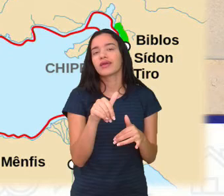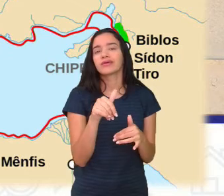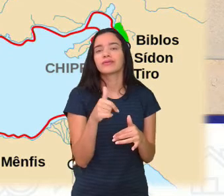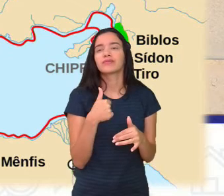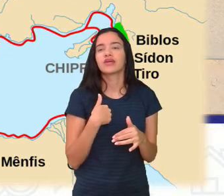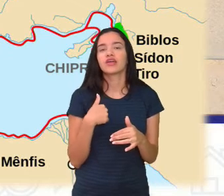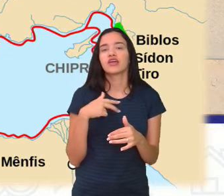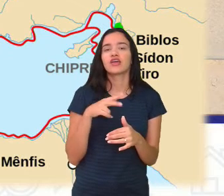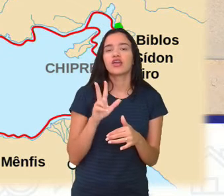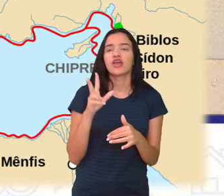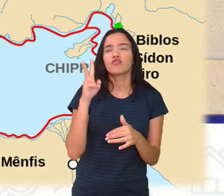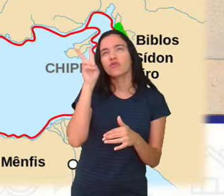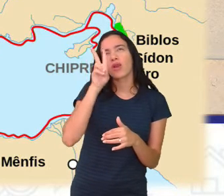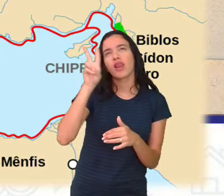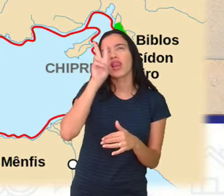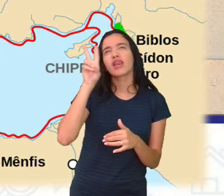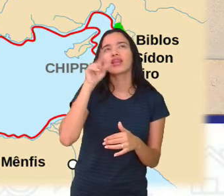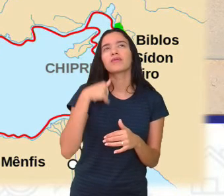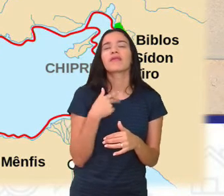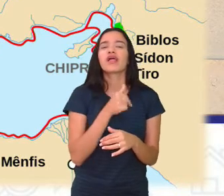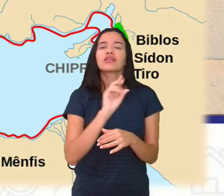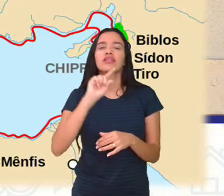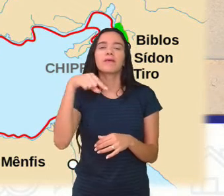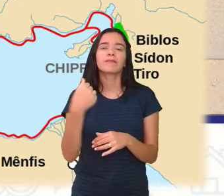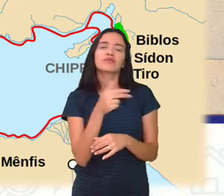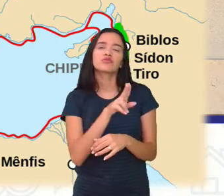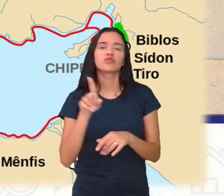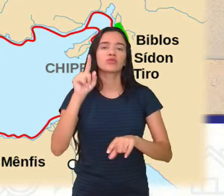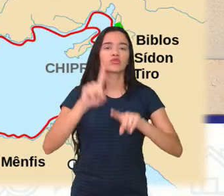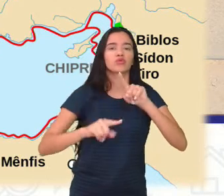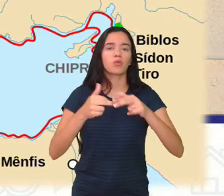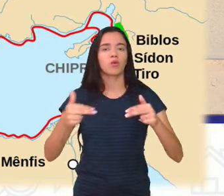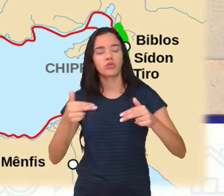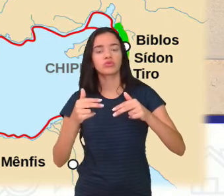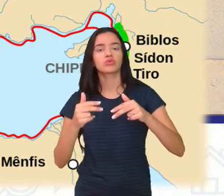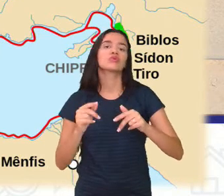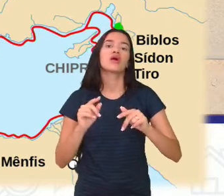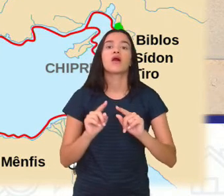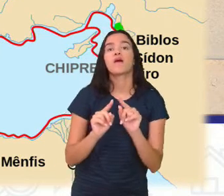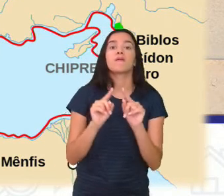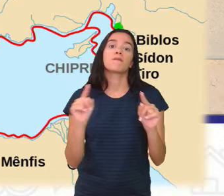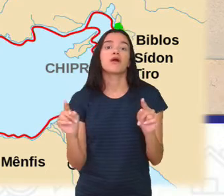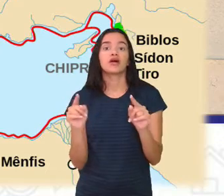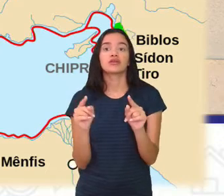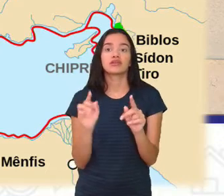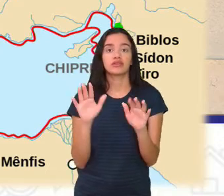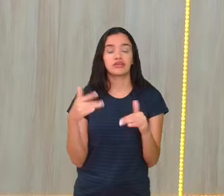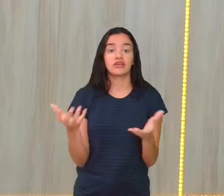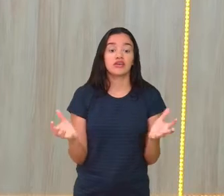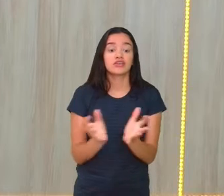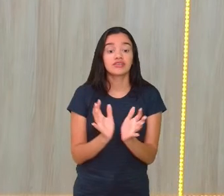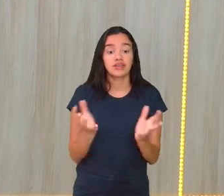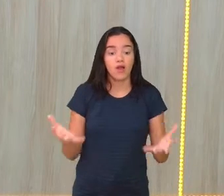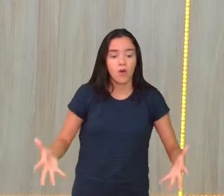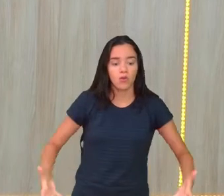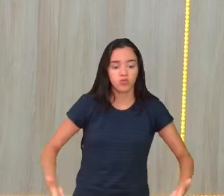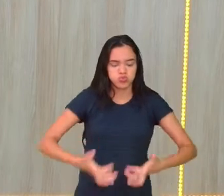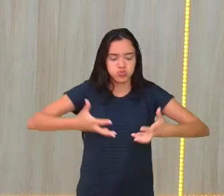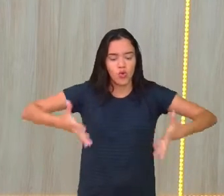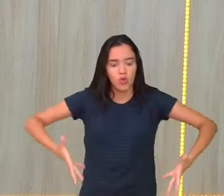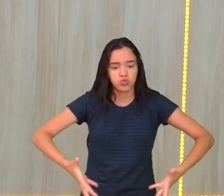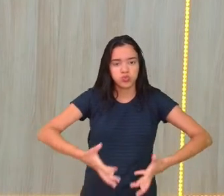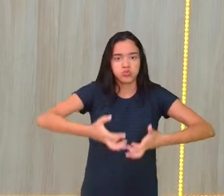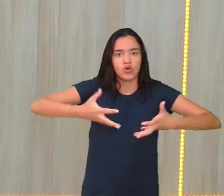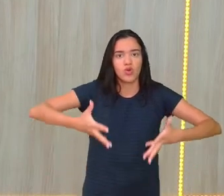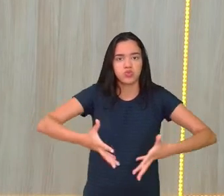eu vou recordar depois o nome do produto, mas eles pegavam um punhado grande, né, para extrair um